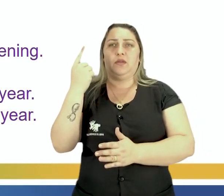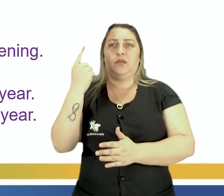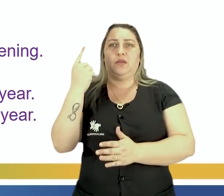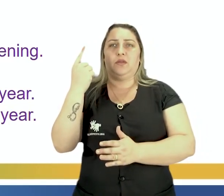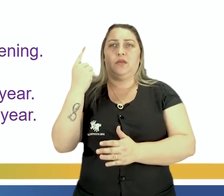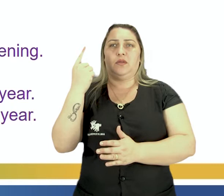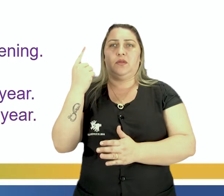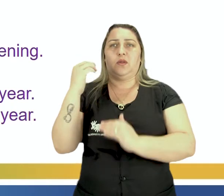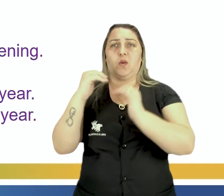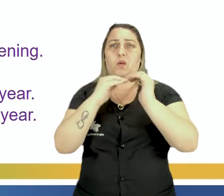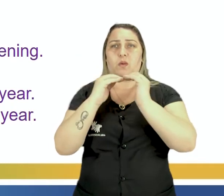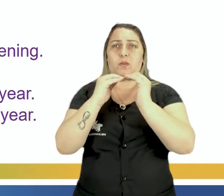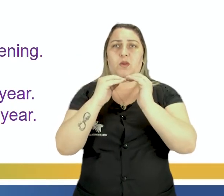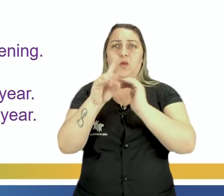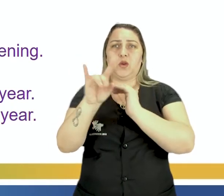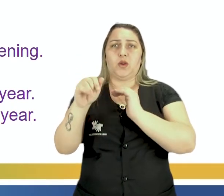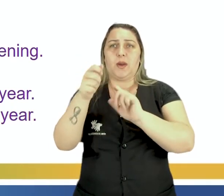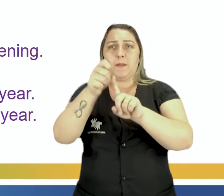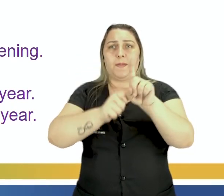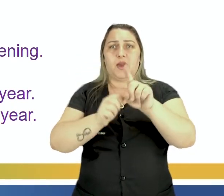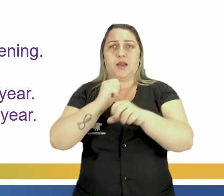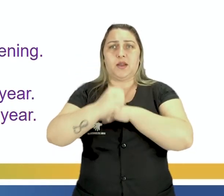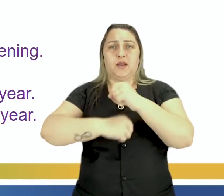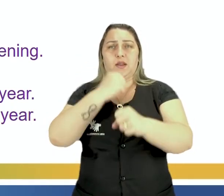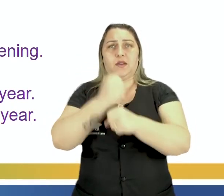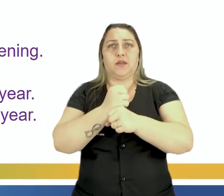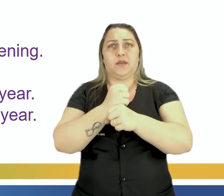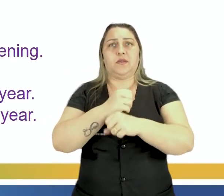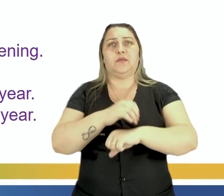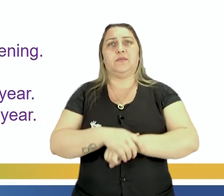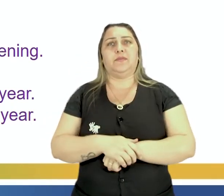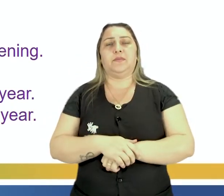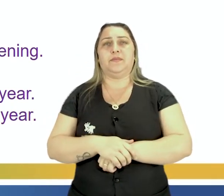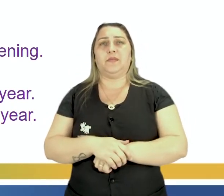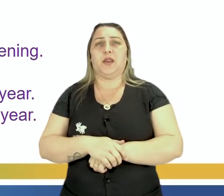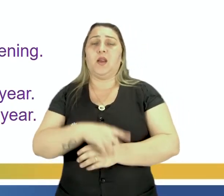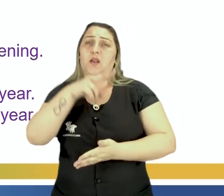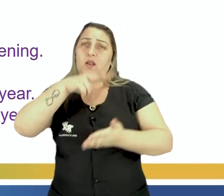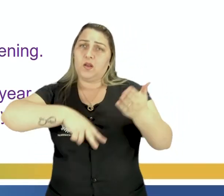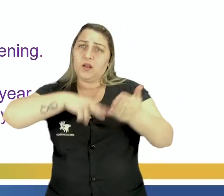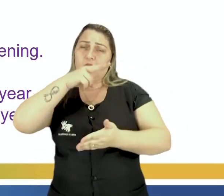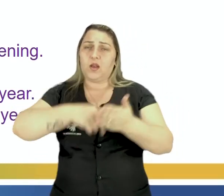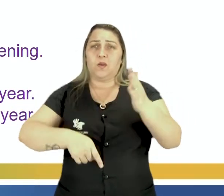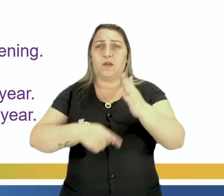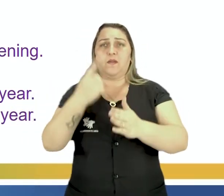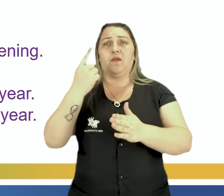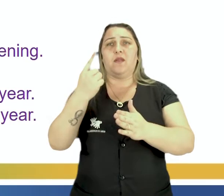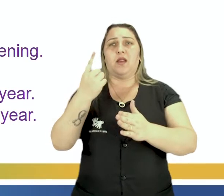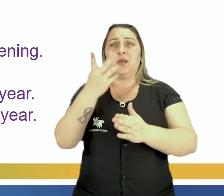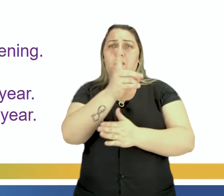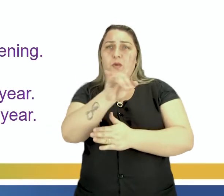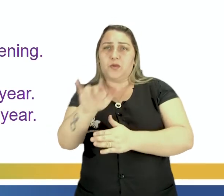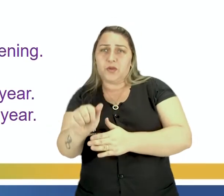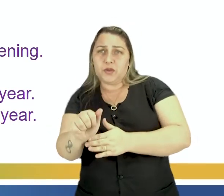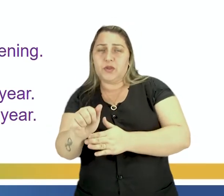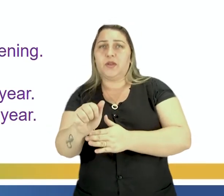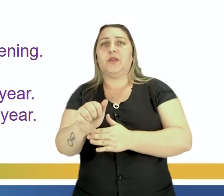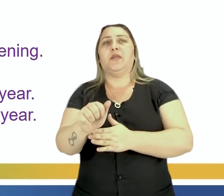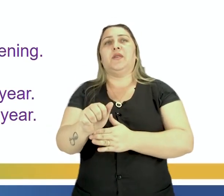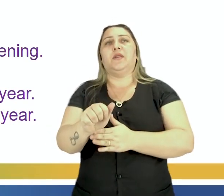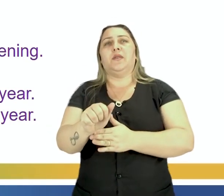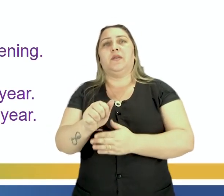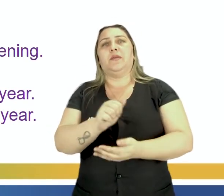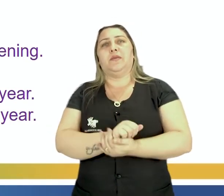dia, semana, mês e ano. Por exemplo, I read a book once a day. Eu leio um livro uma vez por dia. Once a week,